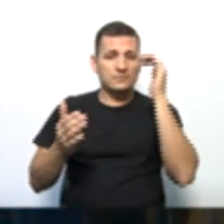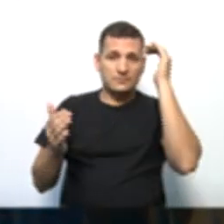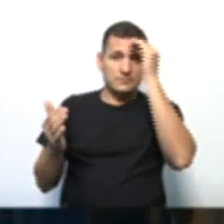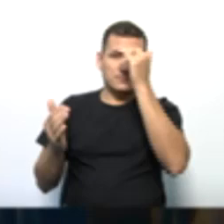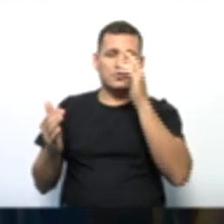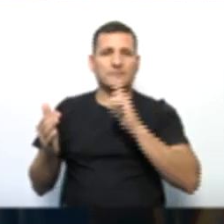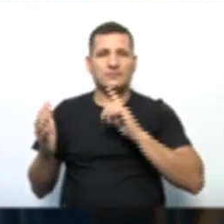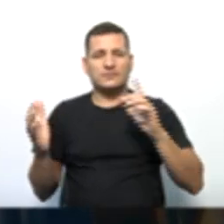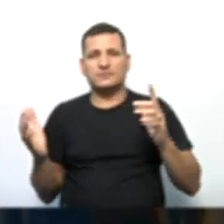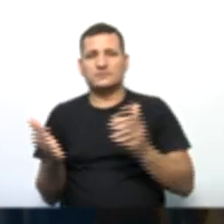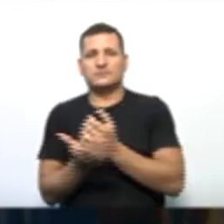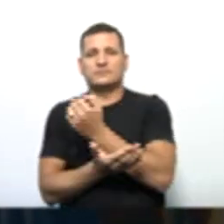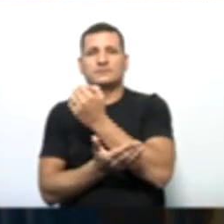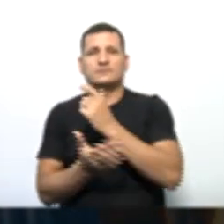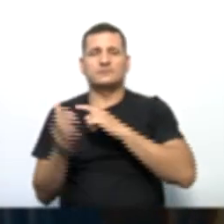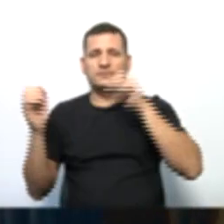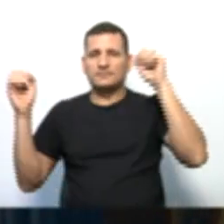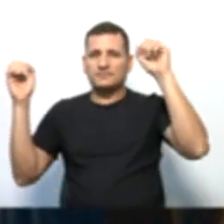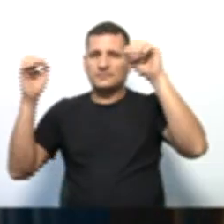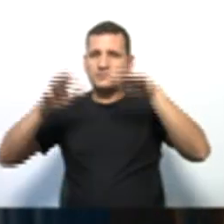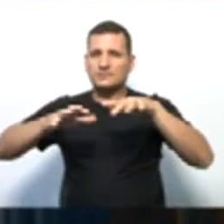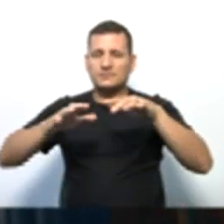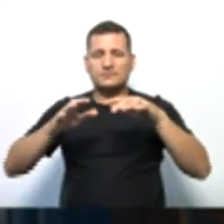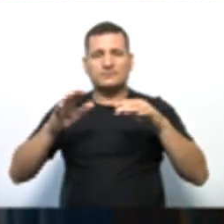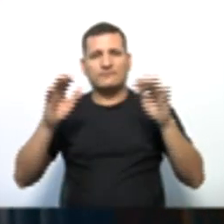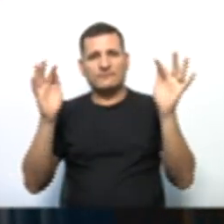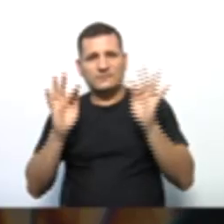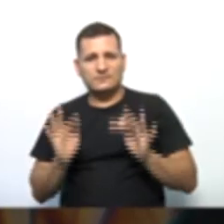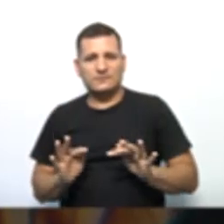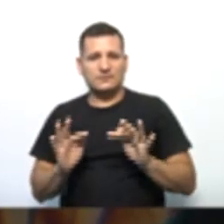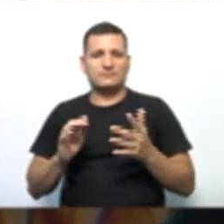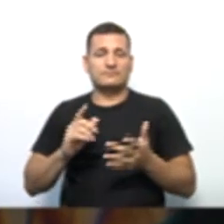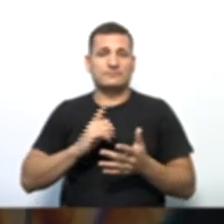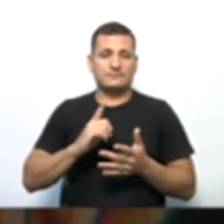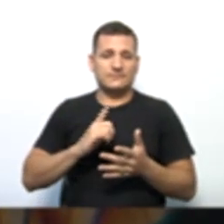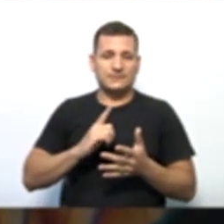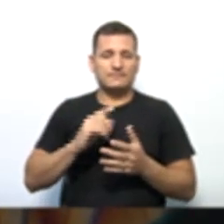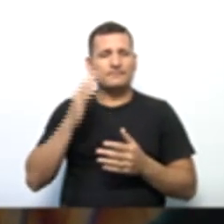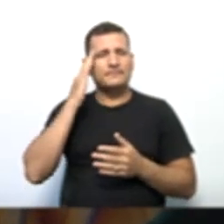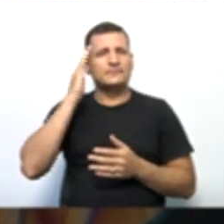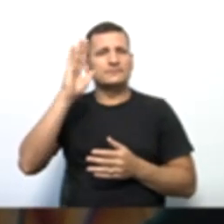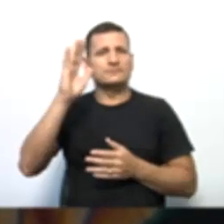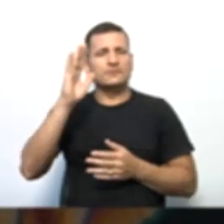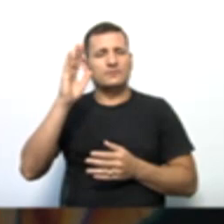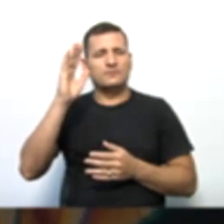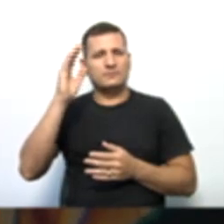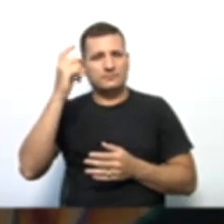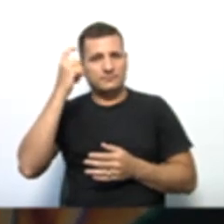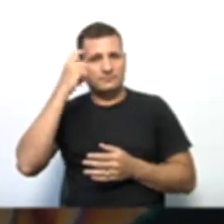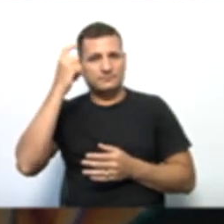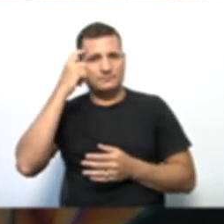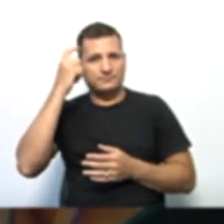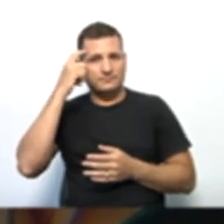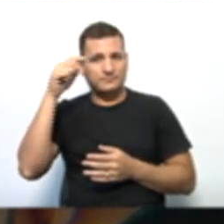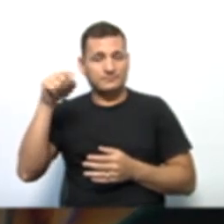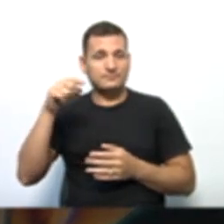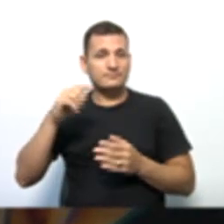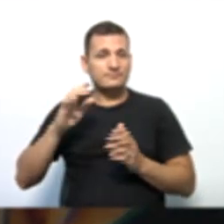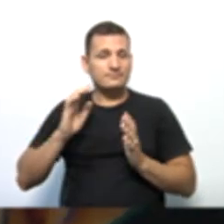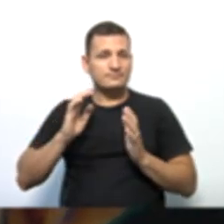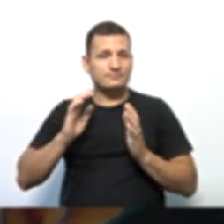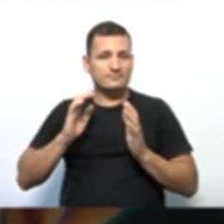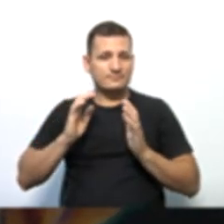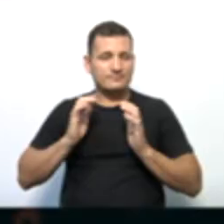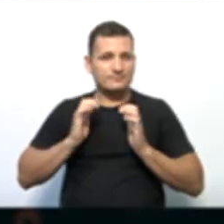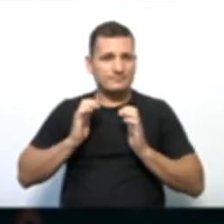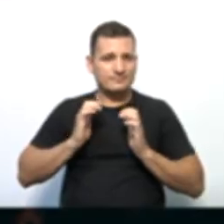salvação, você tem a bênção, a alegria, a felicidade eterna. Principal pensador dessa maneira de normatizar